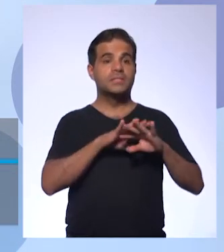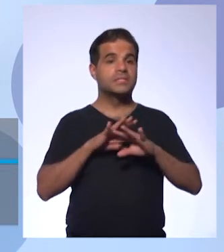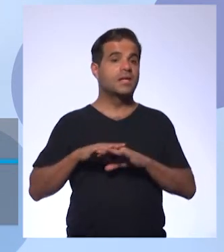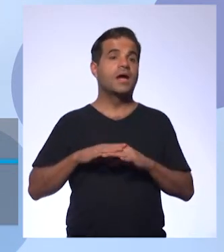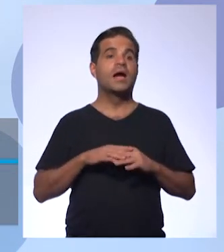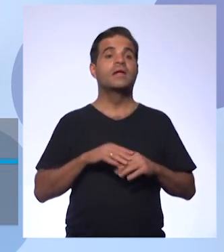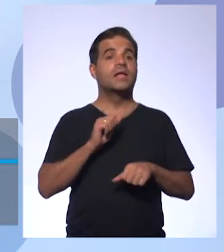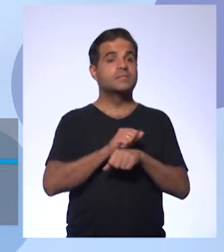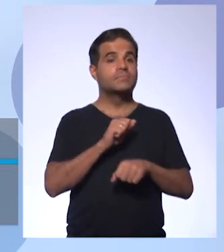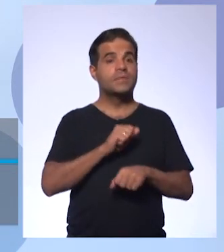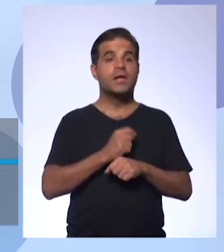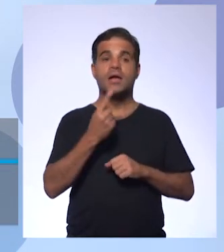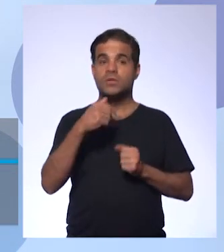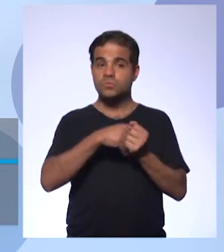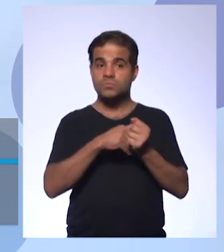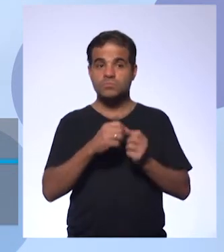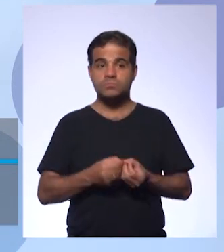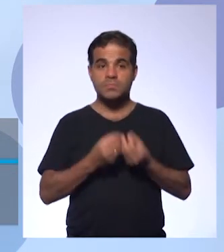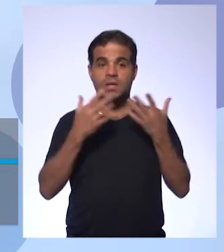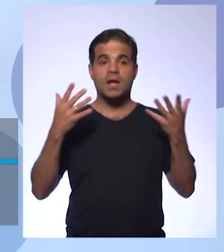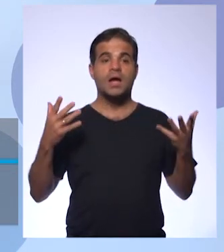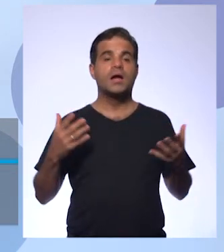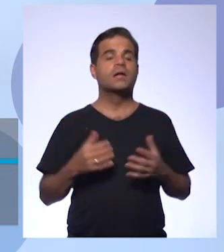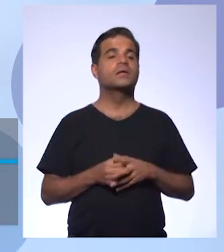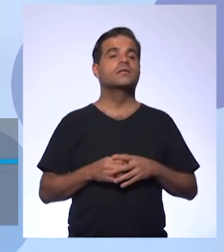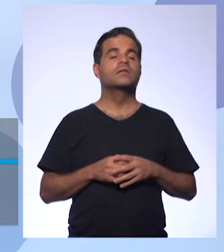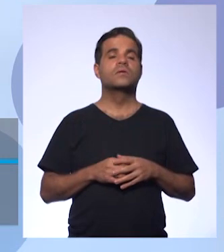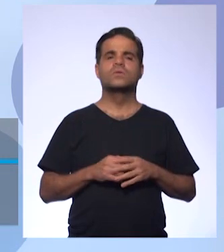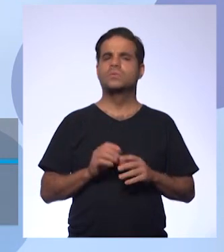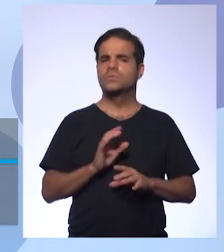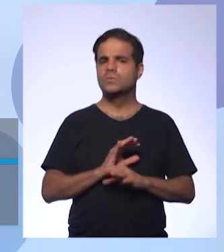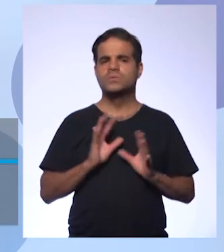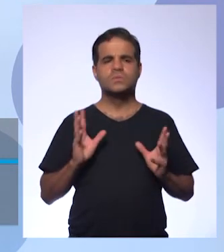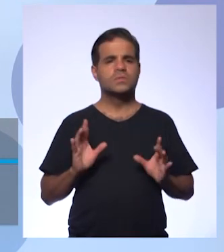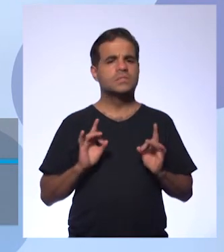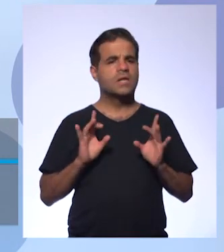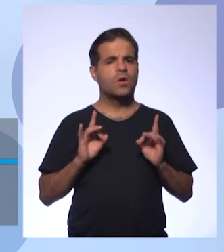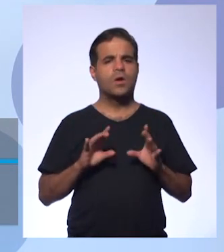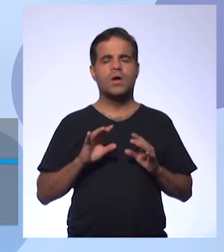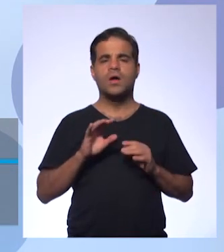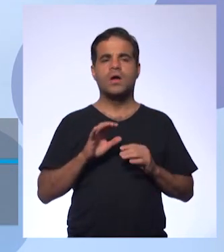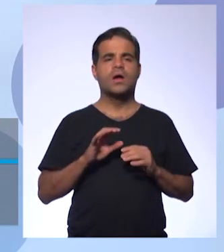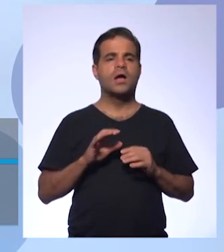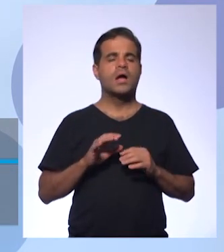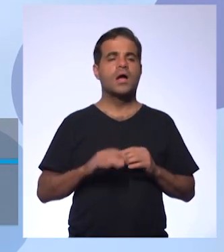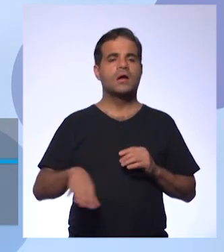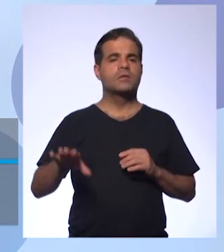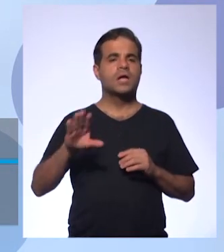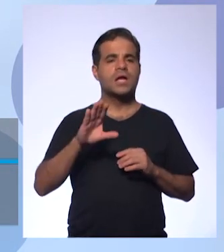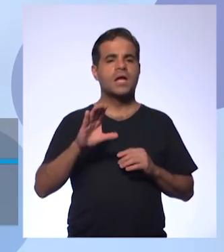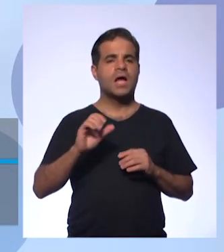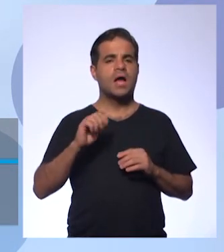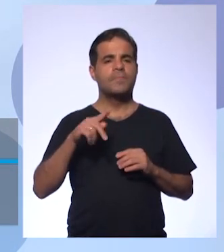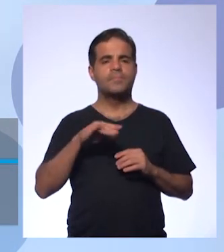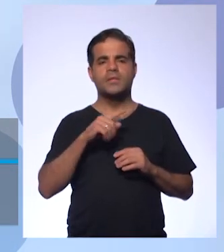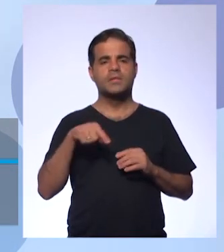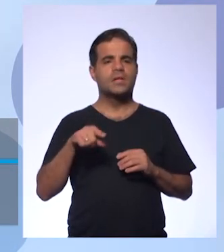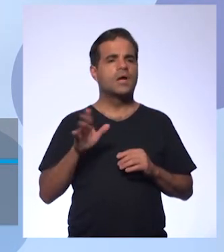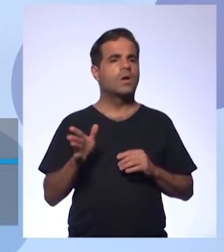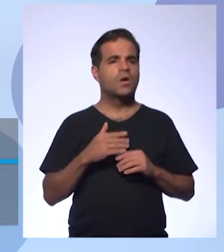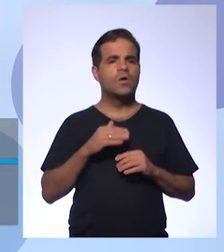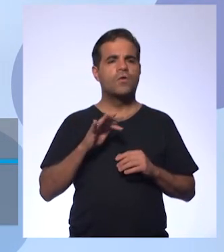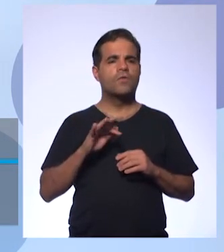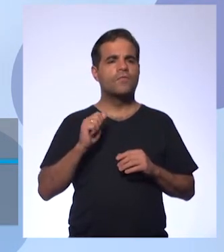Bem, Elysium, todos os filmes que falam de Extraordinário, Capitão Fantástico, professora, nossa,